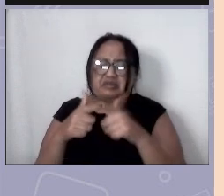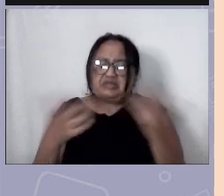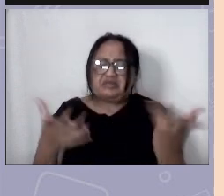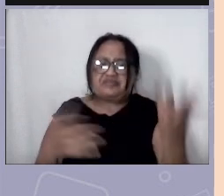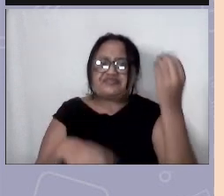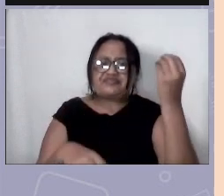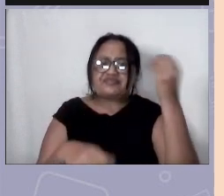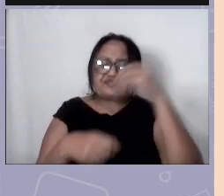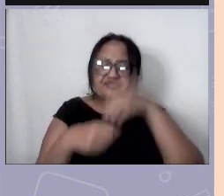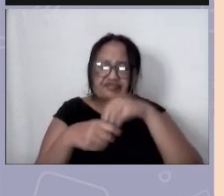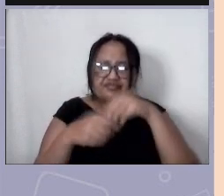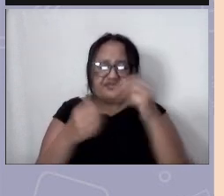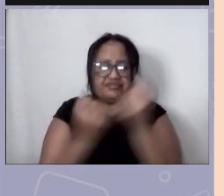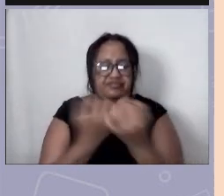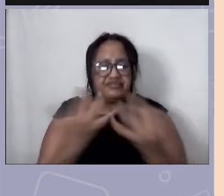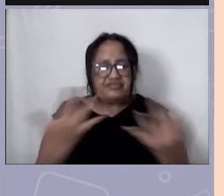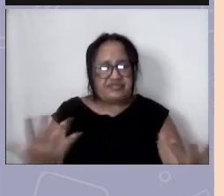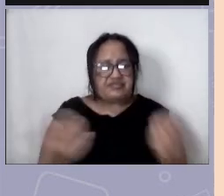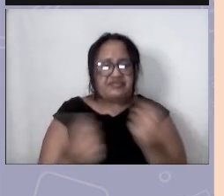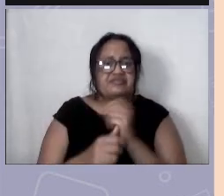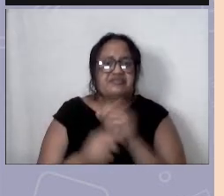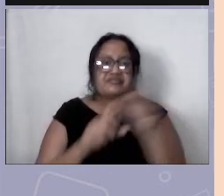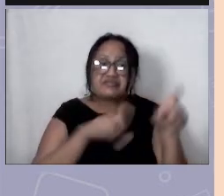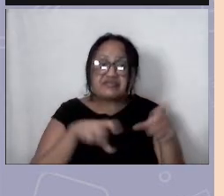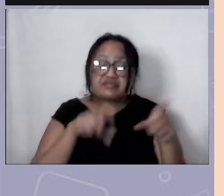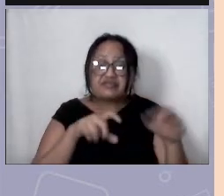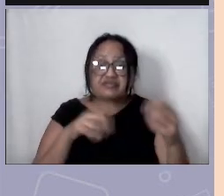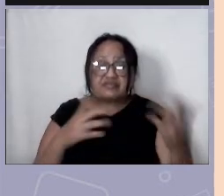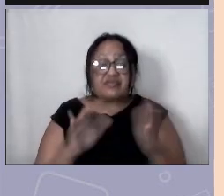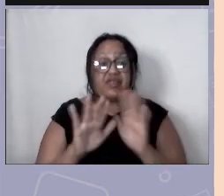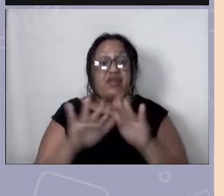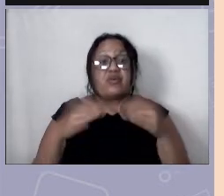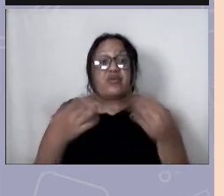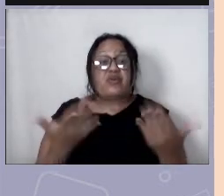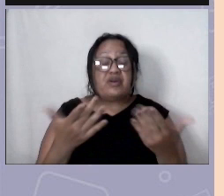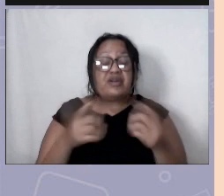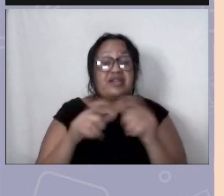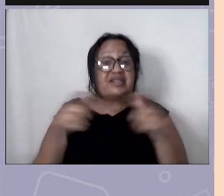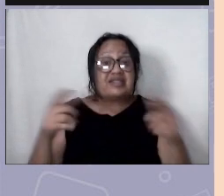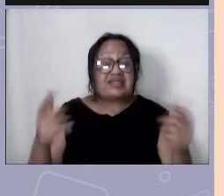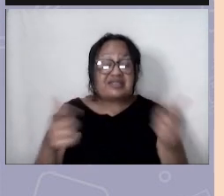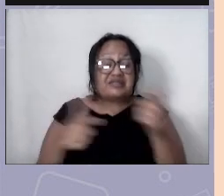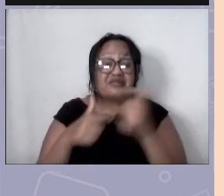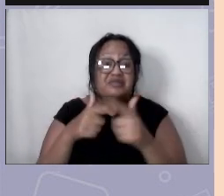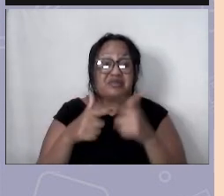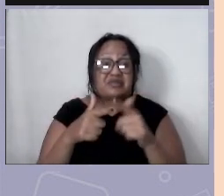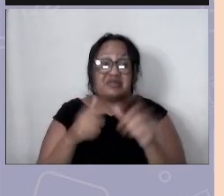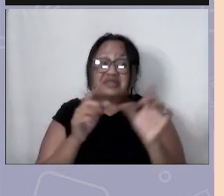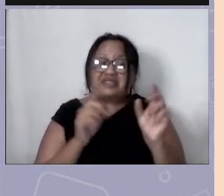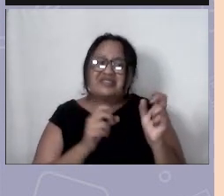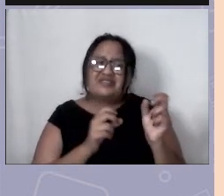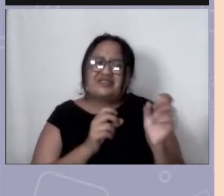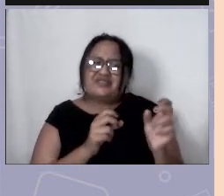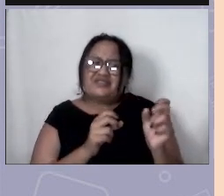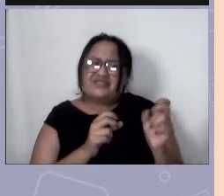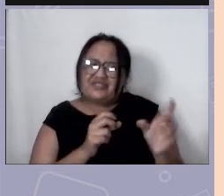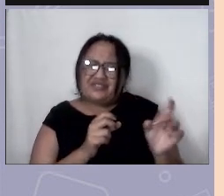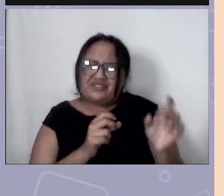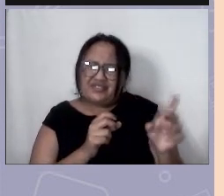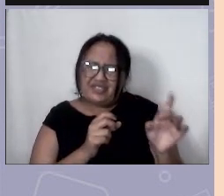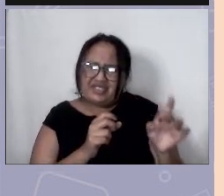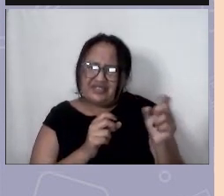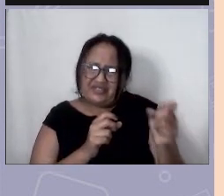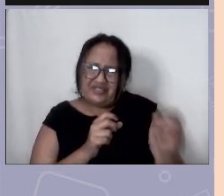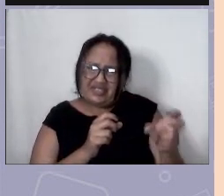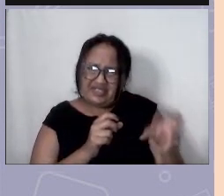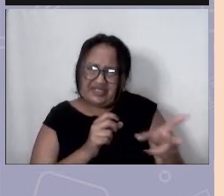combates né de ações que eles podem ter e qual é a grande questão desses agrotóxicos esses agrotóxicos né eles são substâncias químicas como eu falei né que não